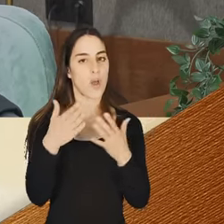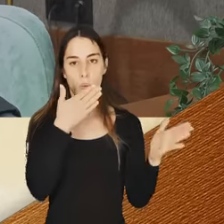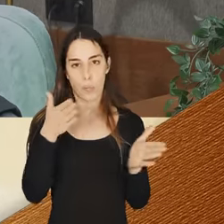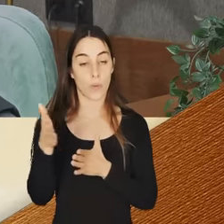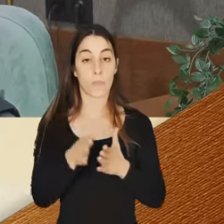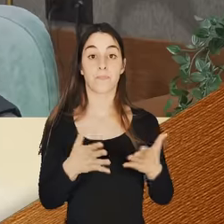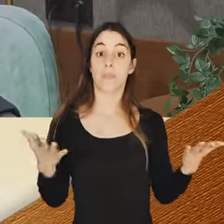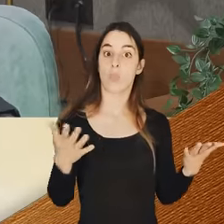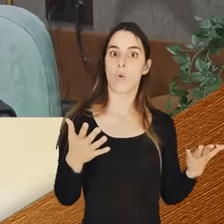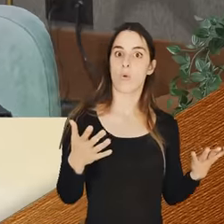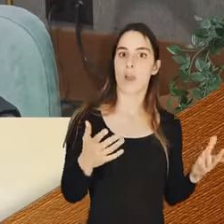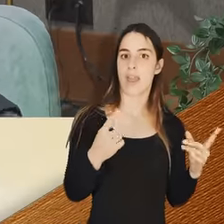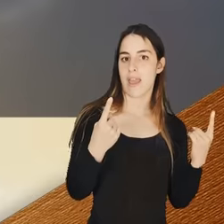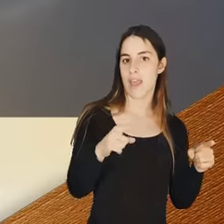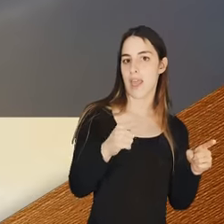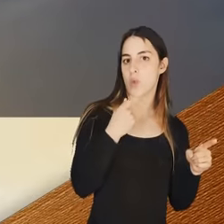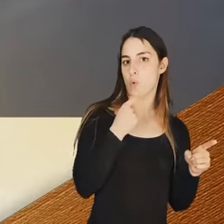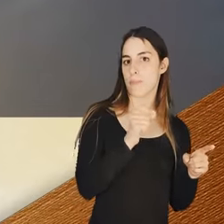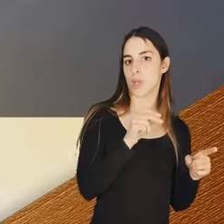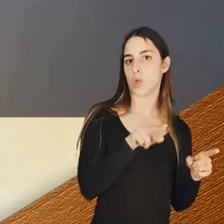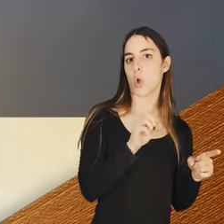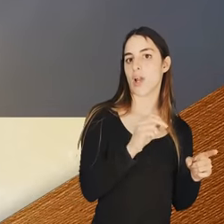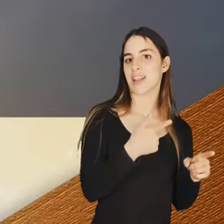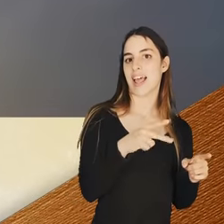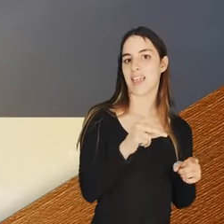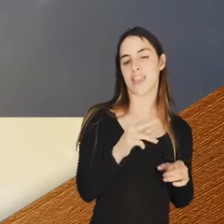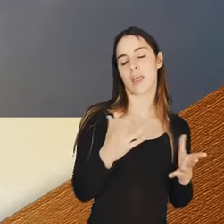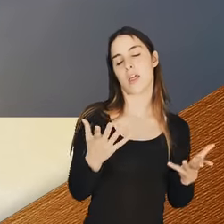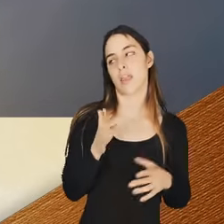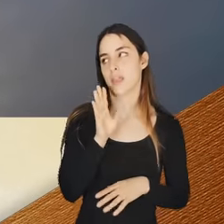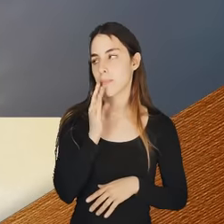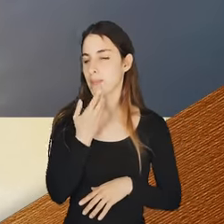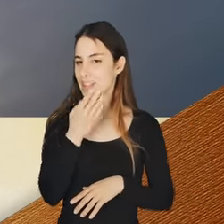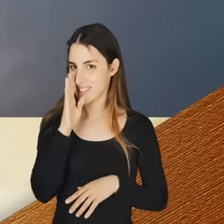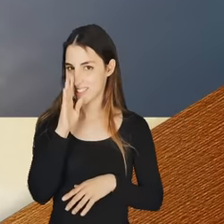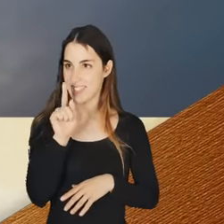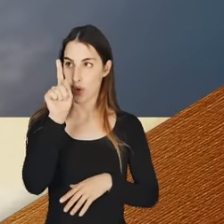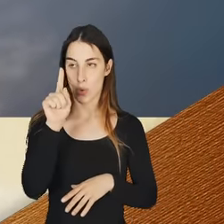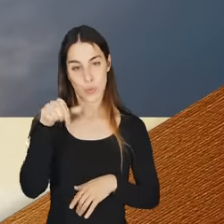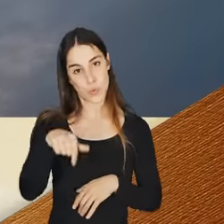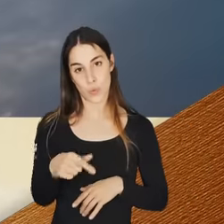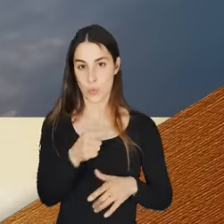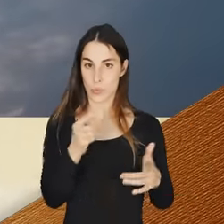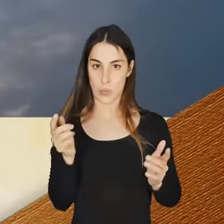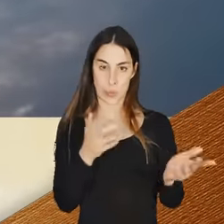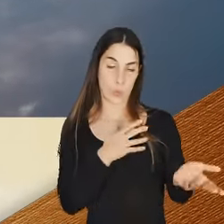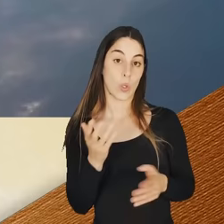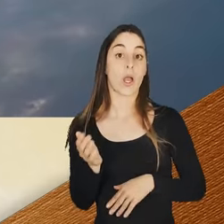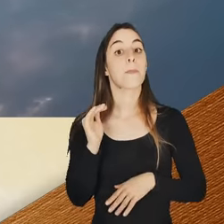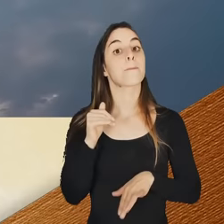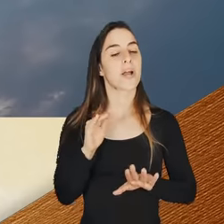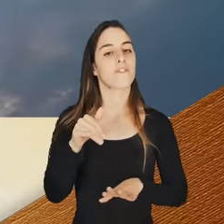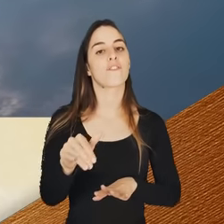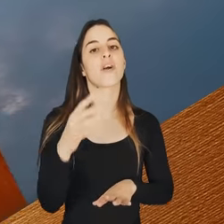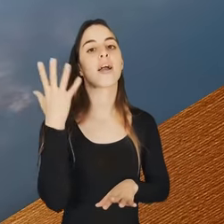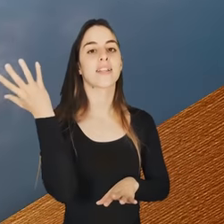esperamos nortadas, suponho. Exatamente. Não, isso depende para onde estiverem virados, mas uma coisa garanto, vai estar um ótimo tempo para quem